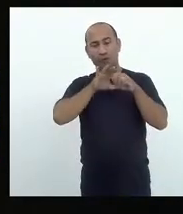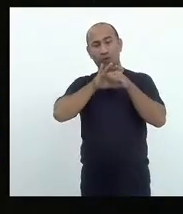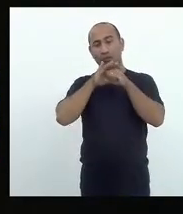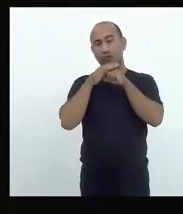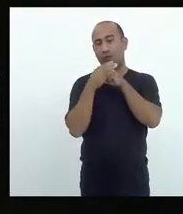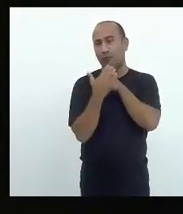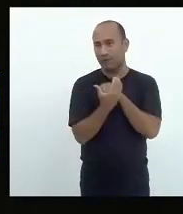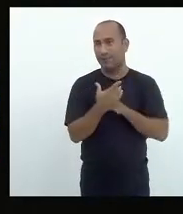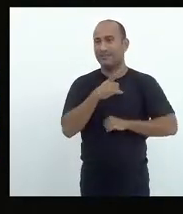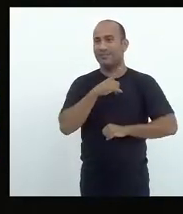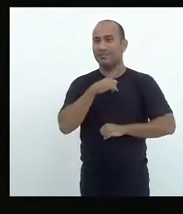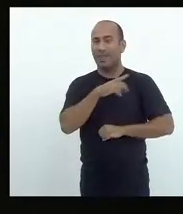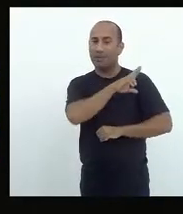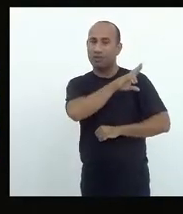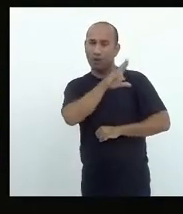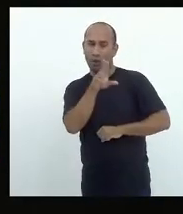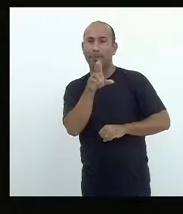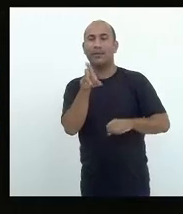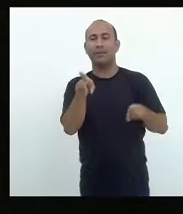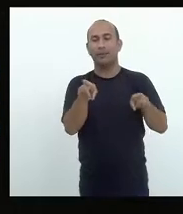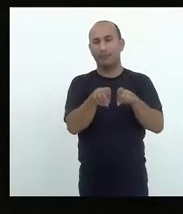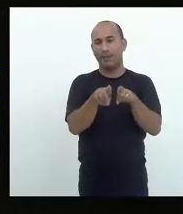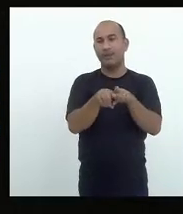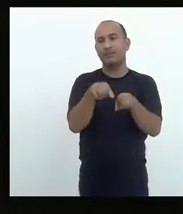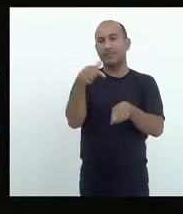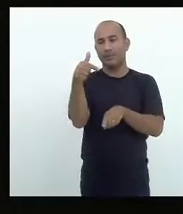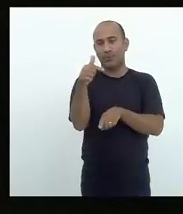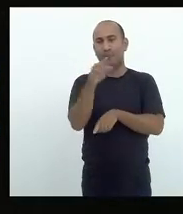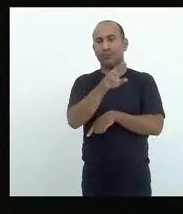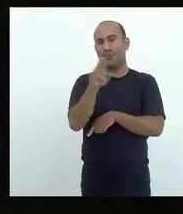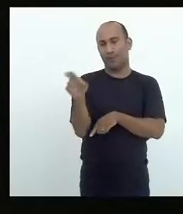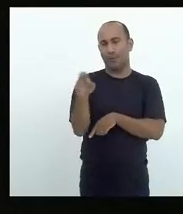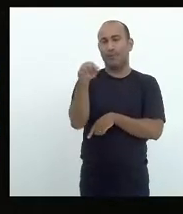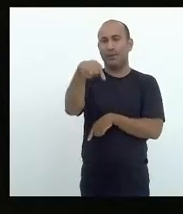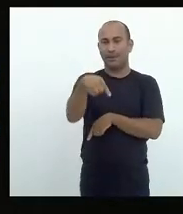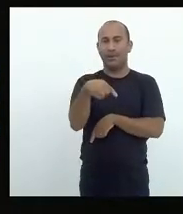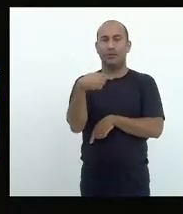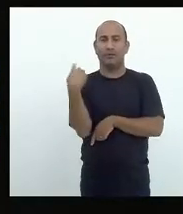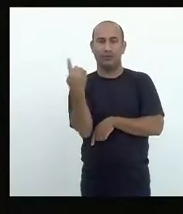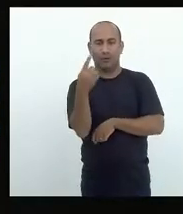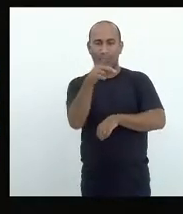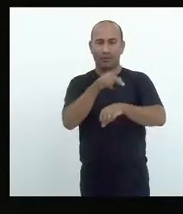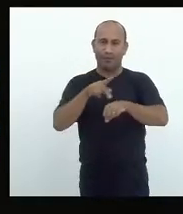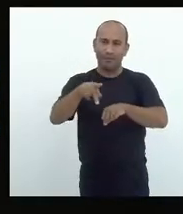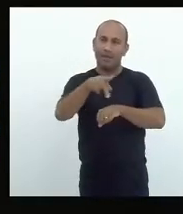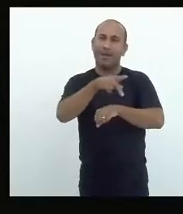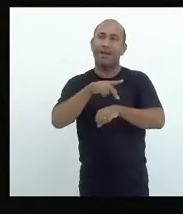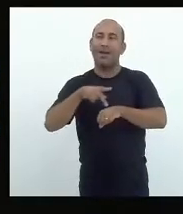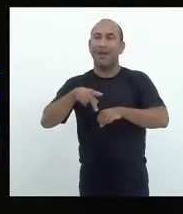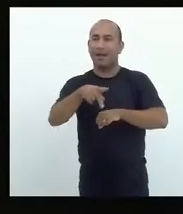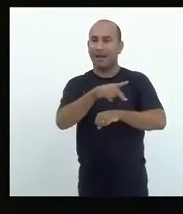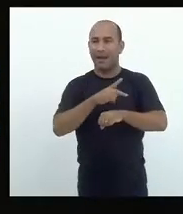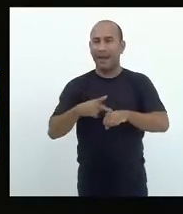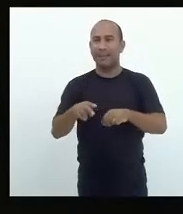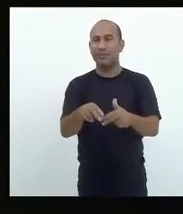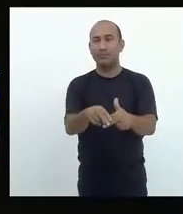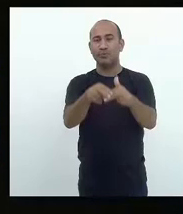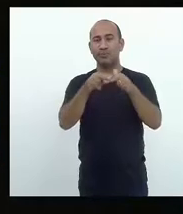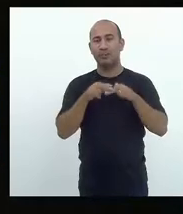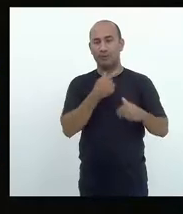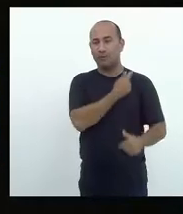têm nome e têm sobrenome no nosso país. Chama-se